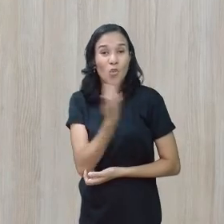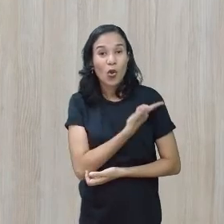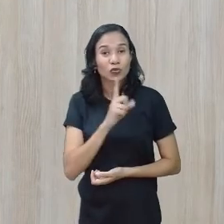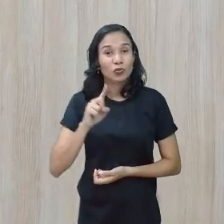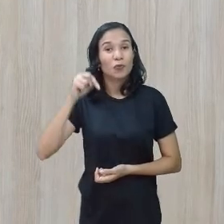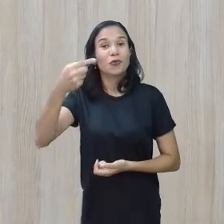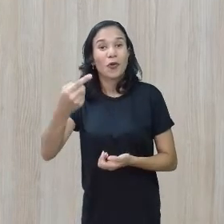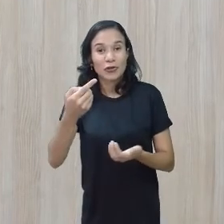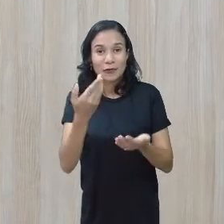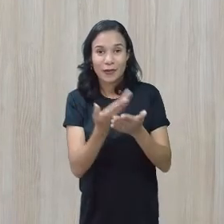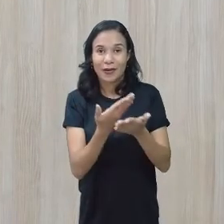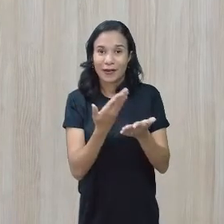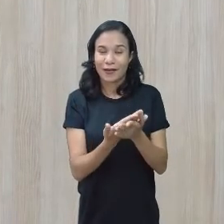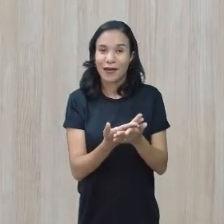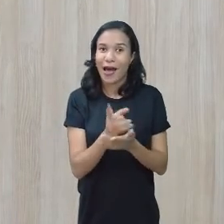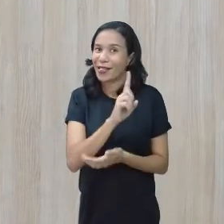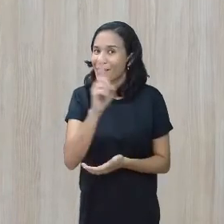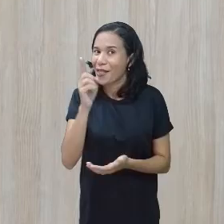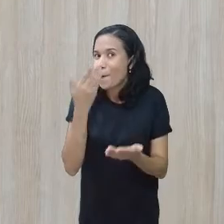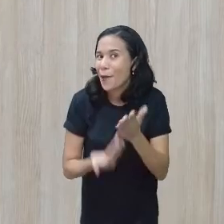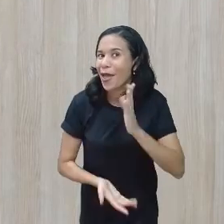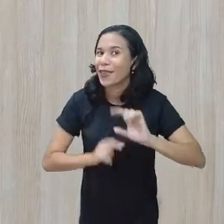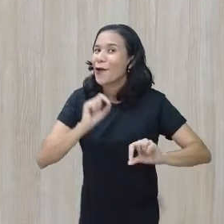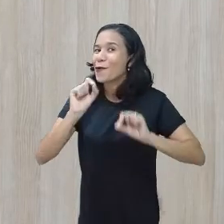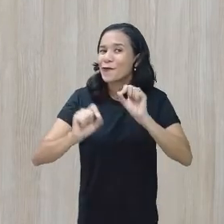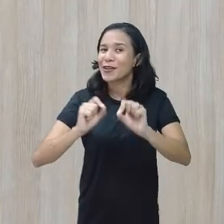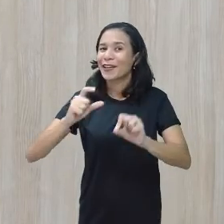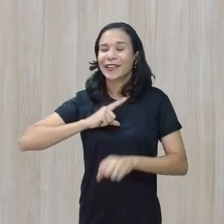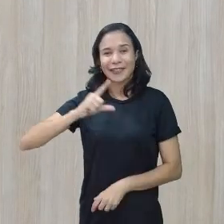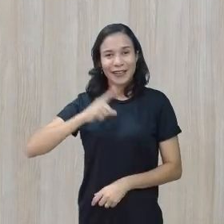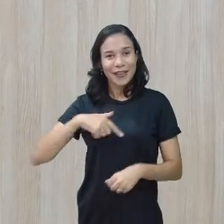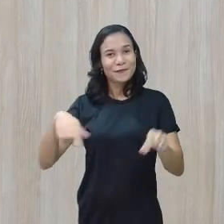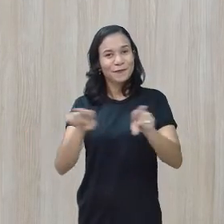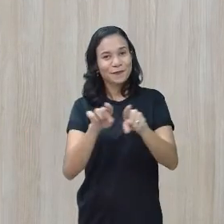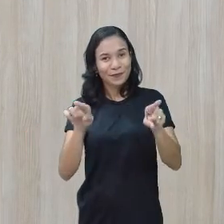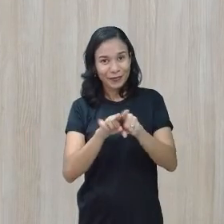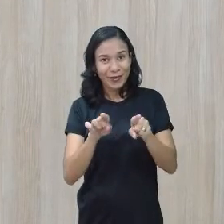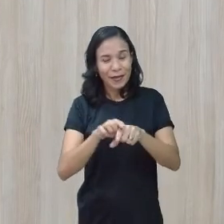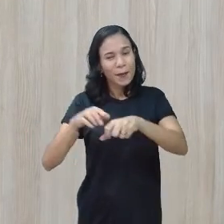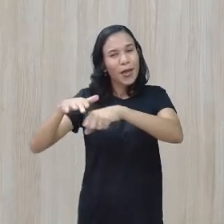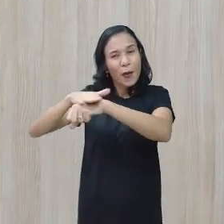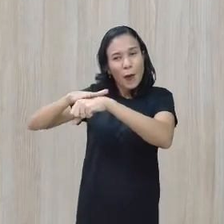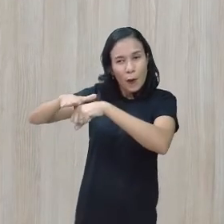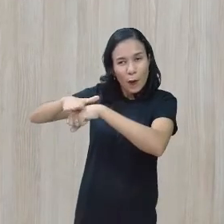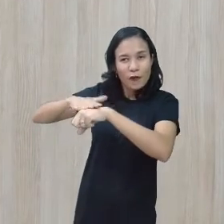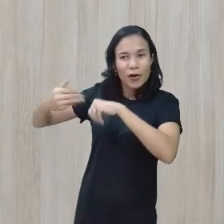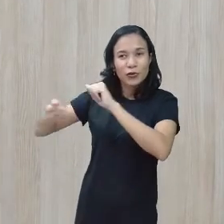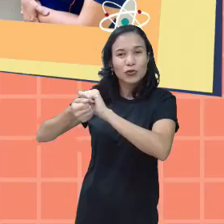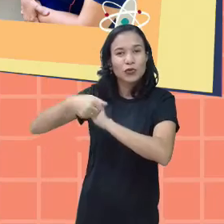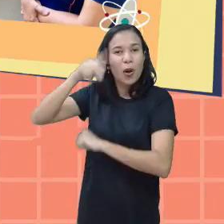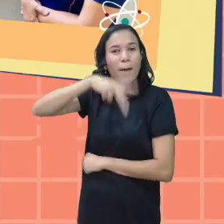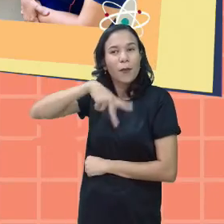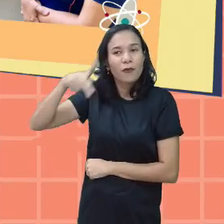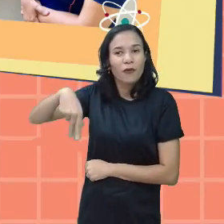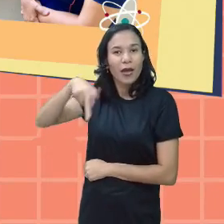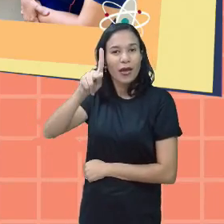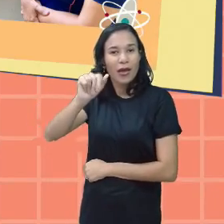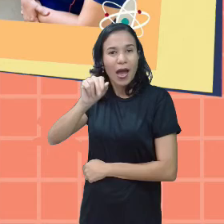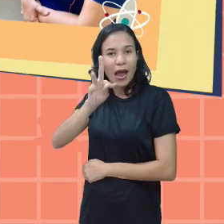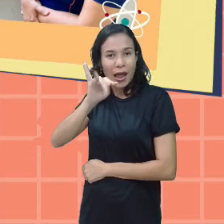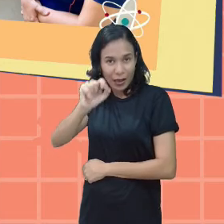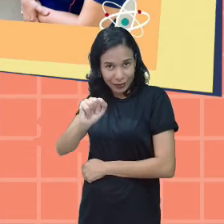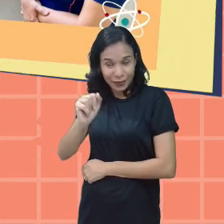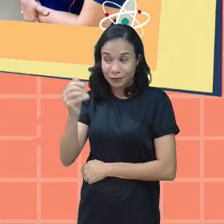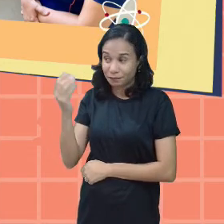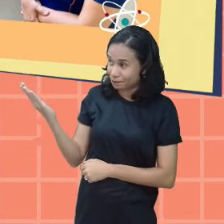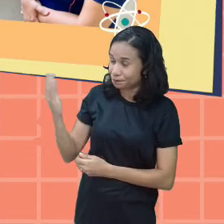próximo momento, você não pode perder, teremos também uma conversa com a professora Kátia